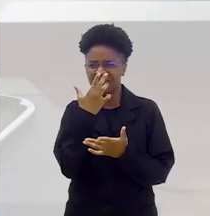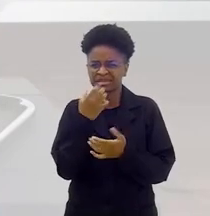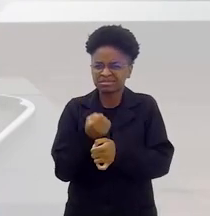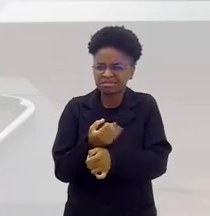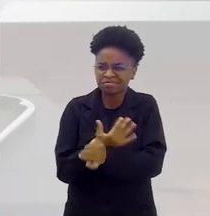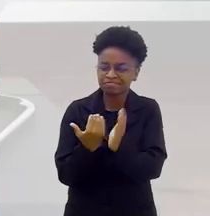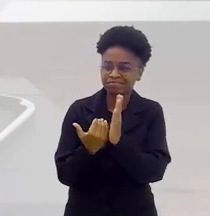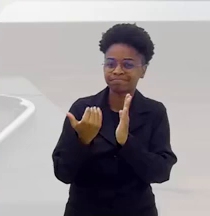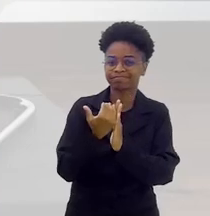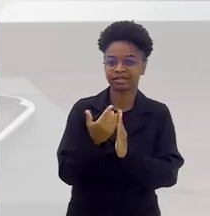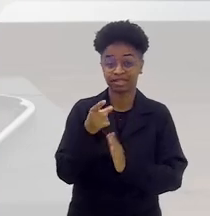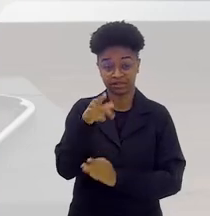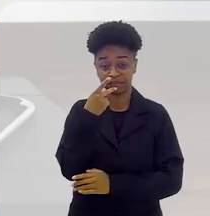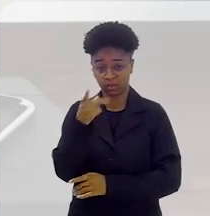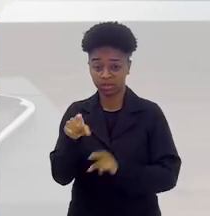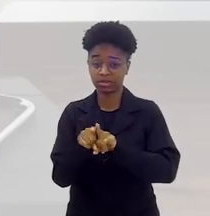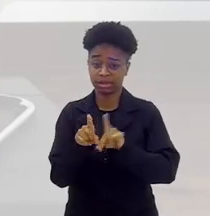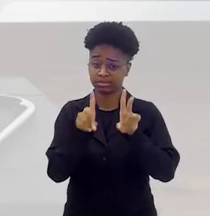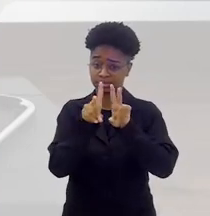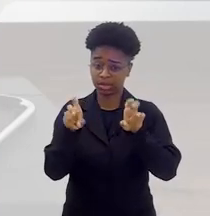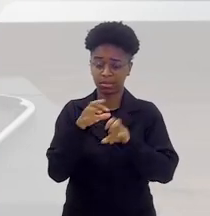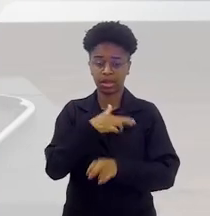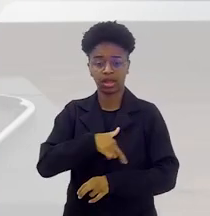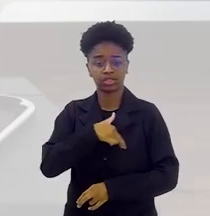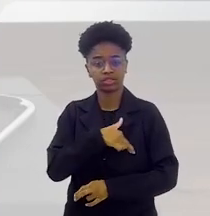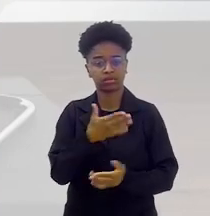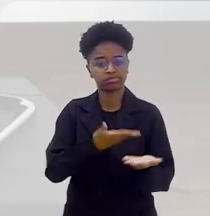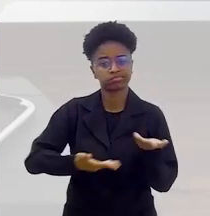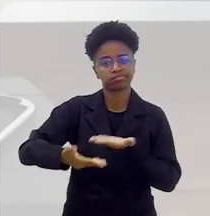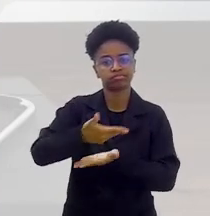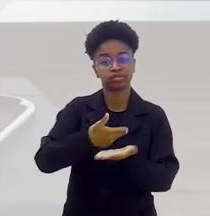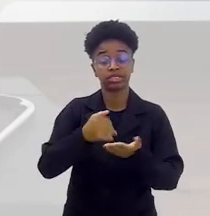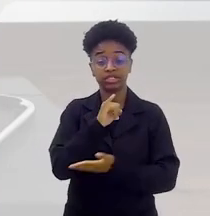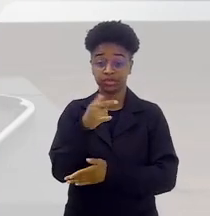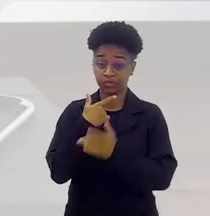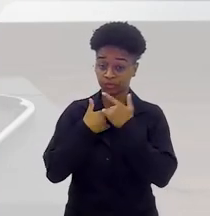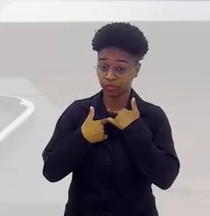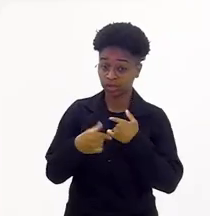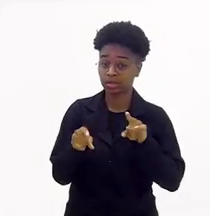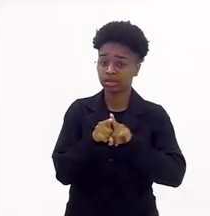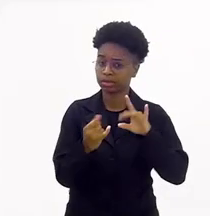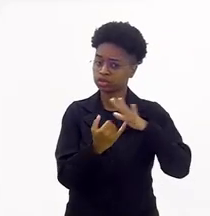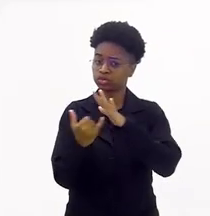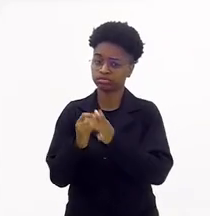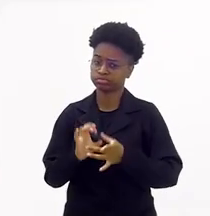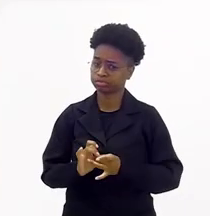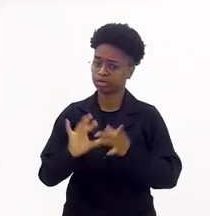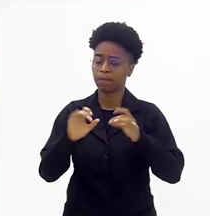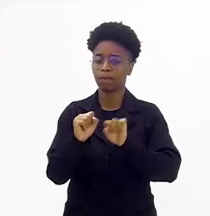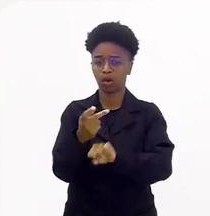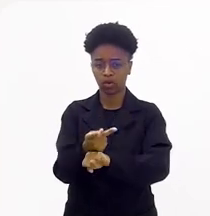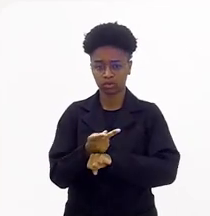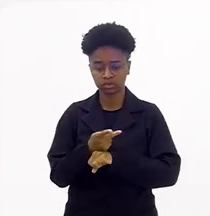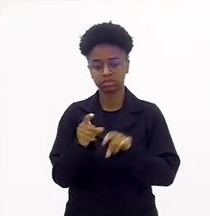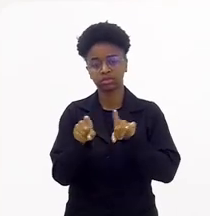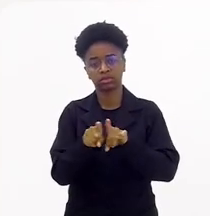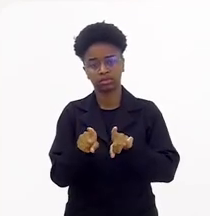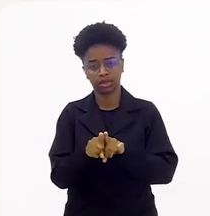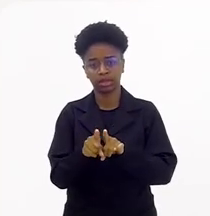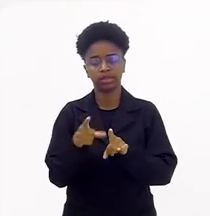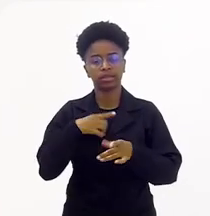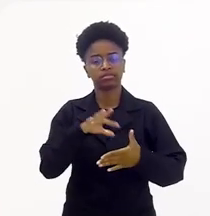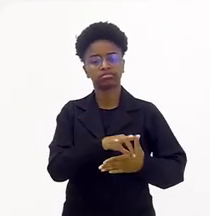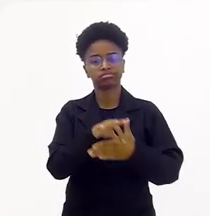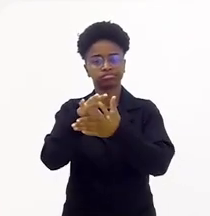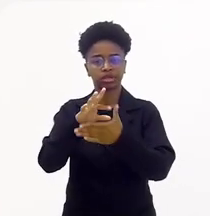transe, né? Bem, você falou aí da parte interreligiosa. Se você quiser, o Instituto se coloca à sua disposição para